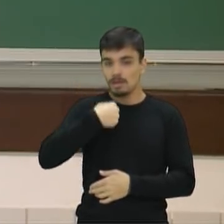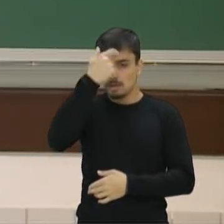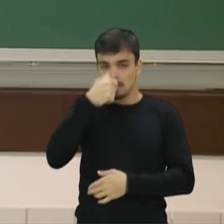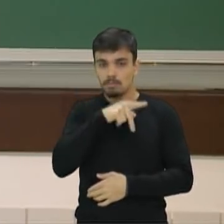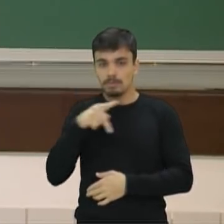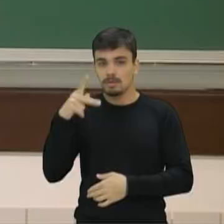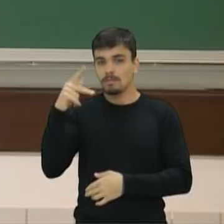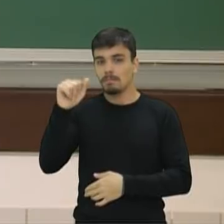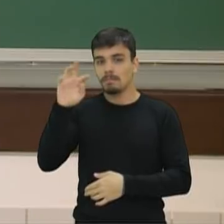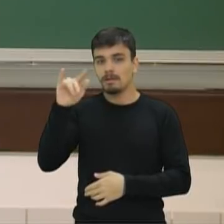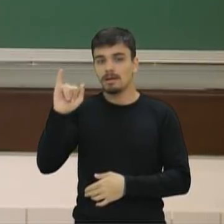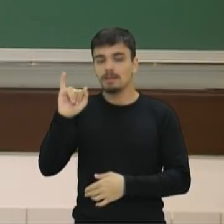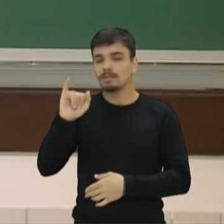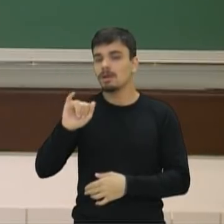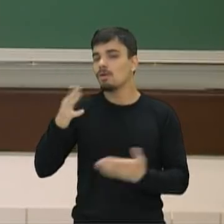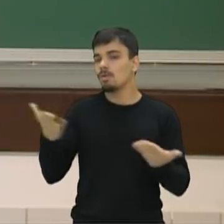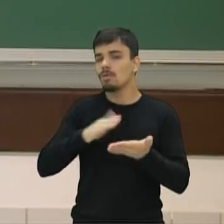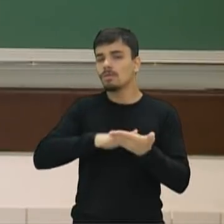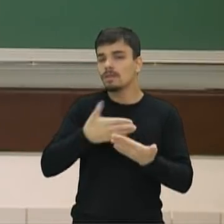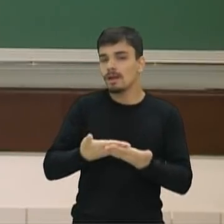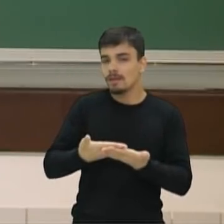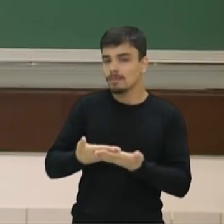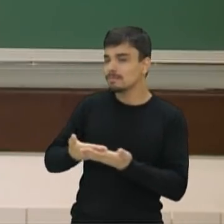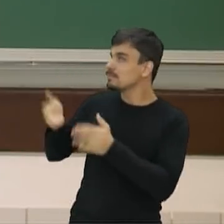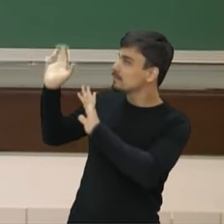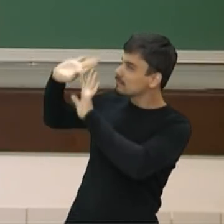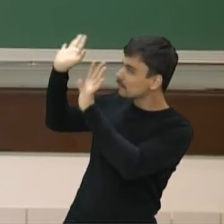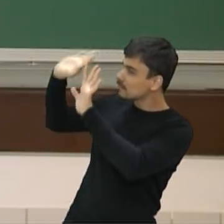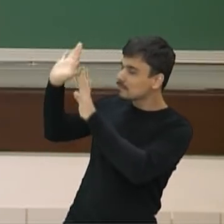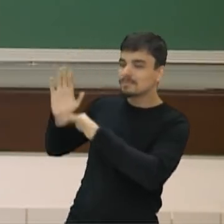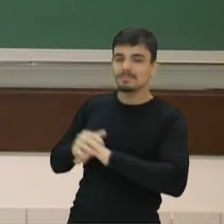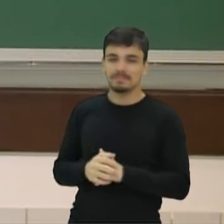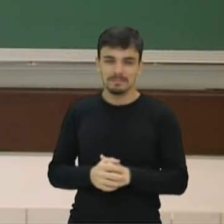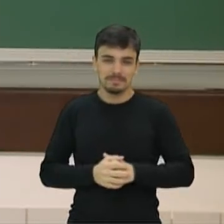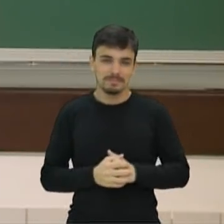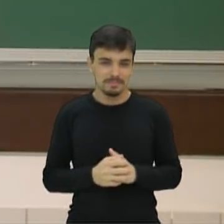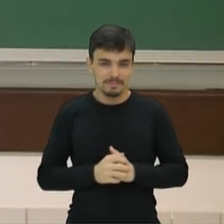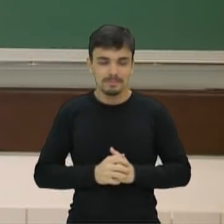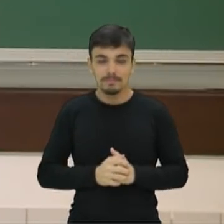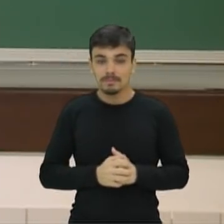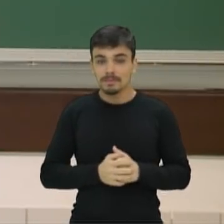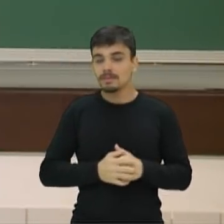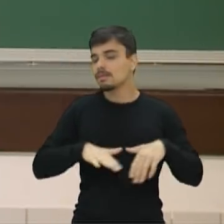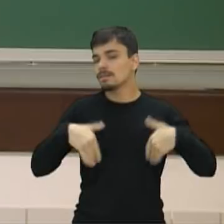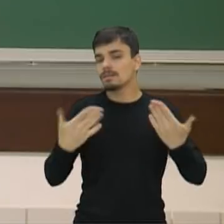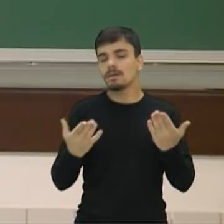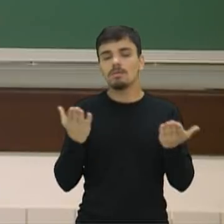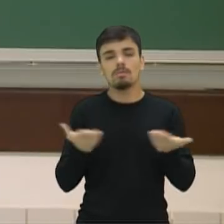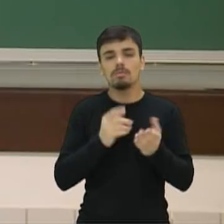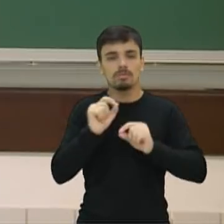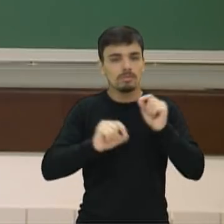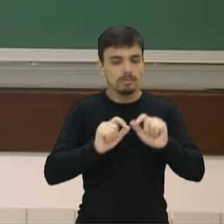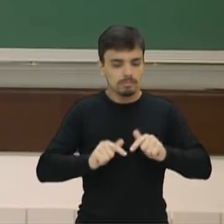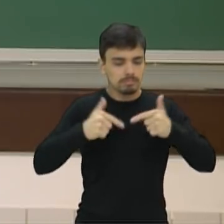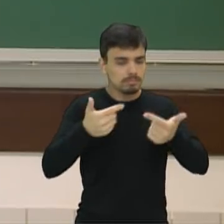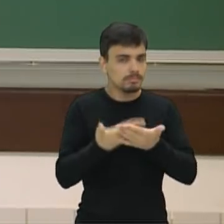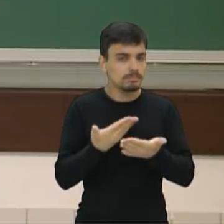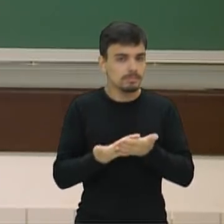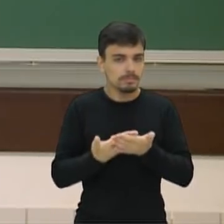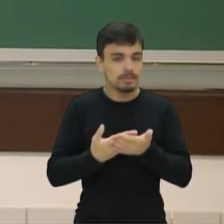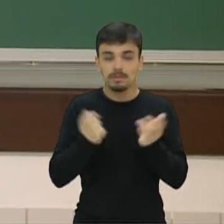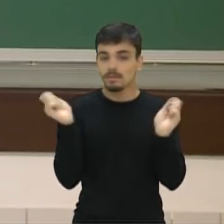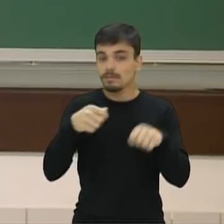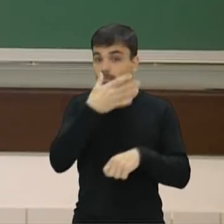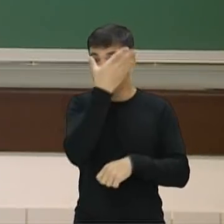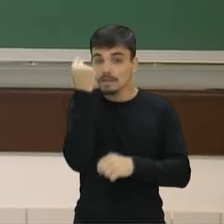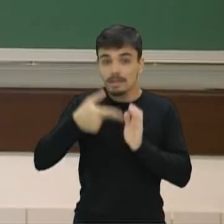Teacher Pat, e hoje com vocês o intérprete Cadu. Hi, Cadu, how are you? Vamos trabalhar com vocês nessa aula. O que a gente não pode